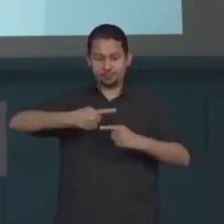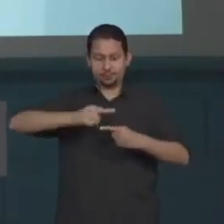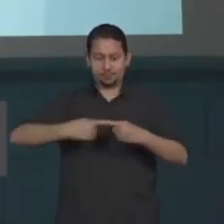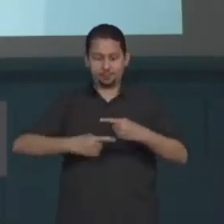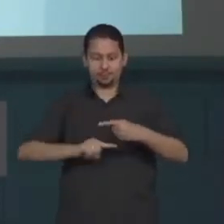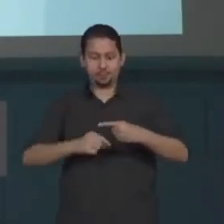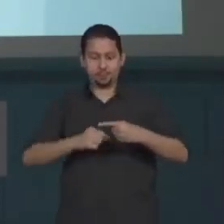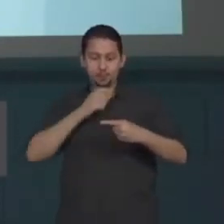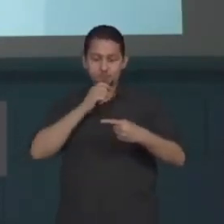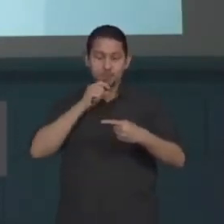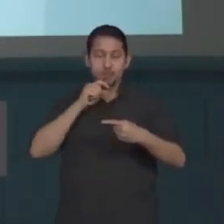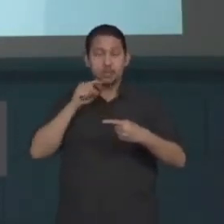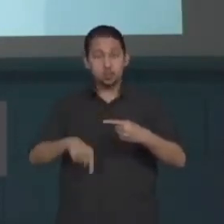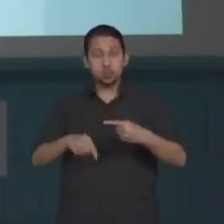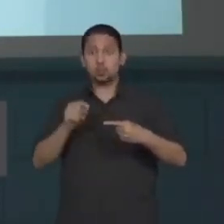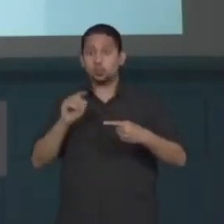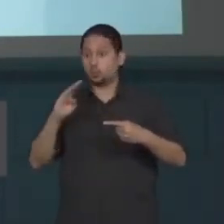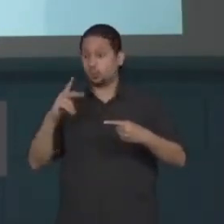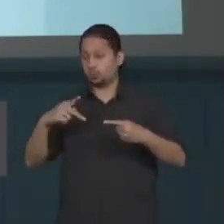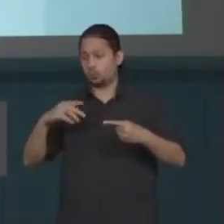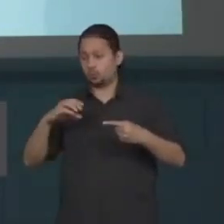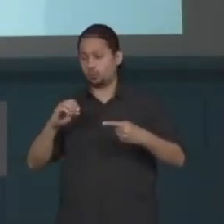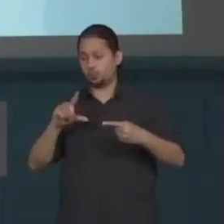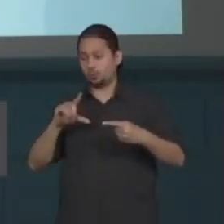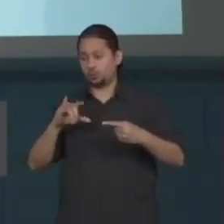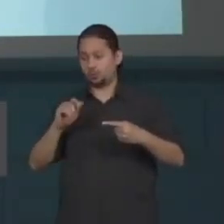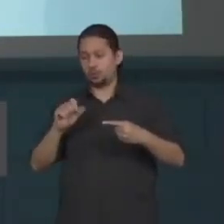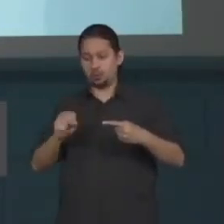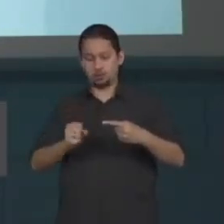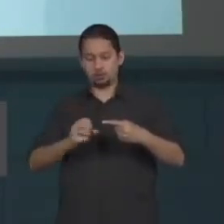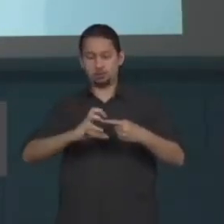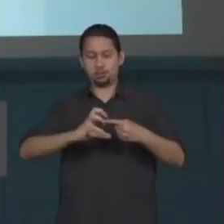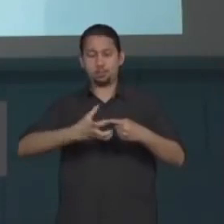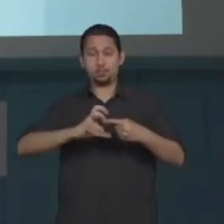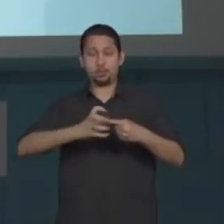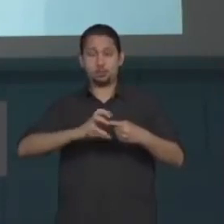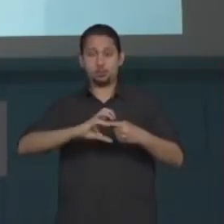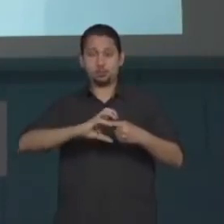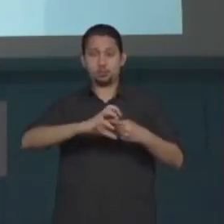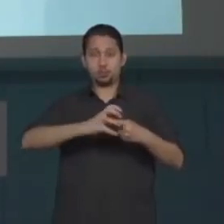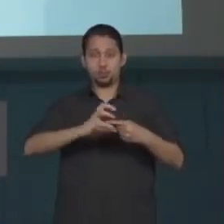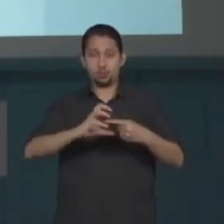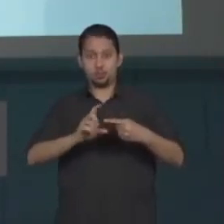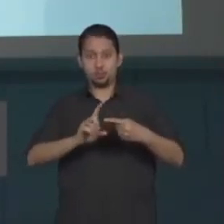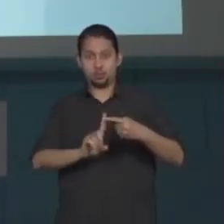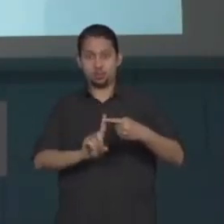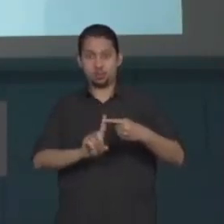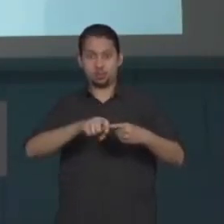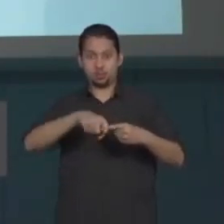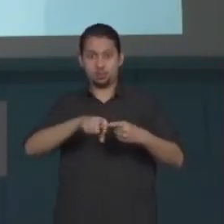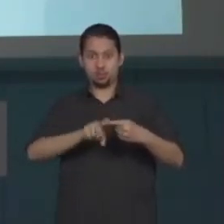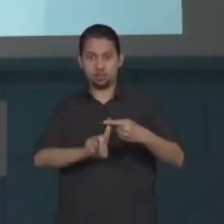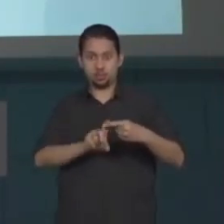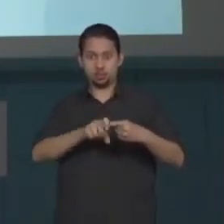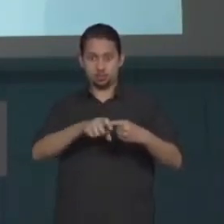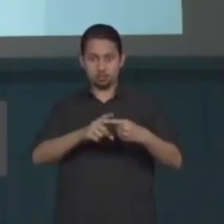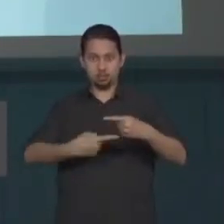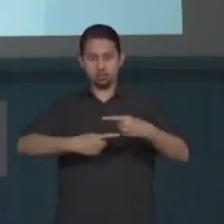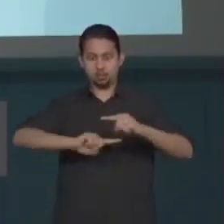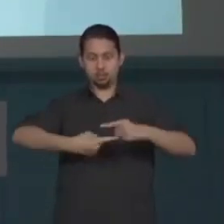pecinhas chamadas de polias. Depois também eu vou explicar para vocês o conceito aí da movimentação de